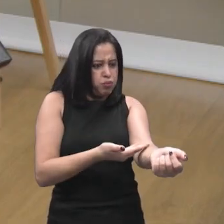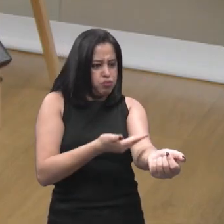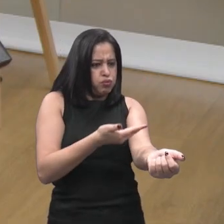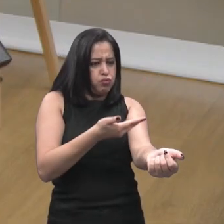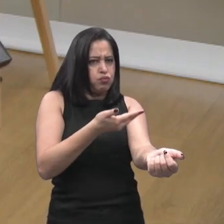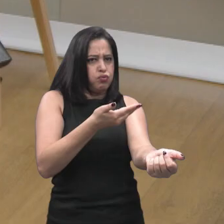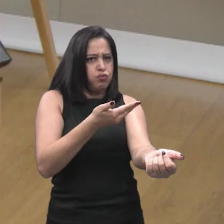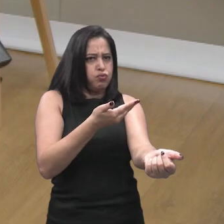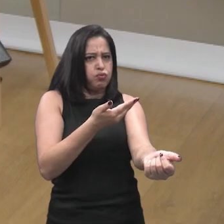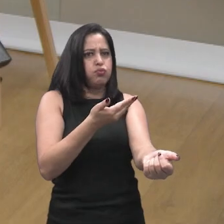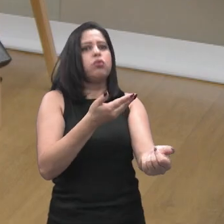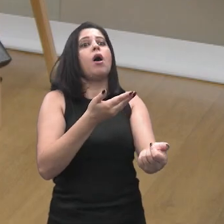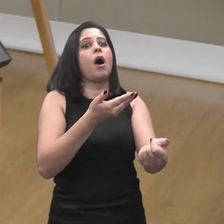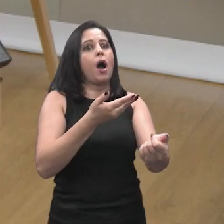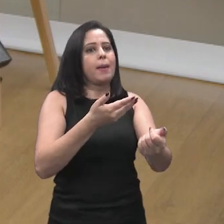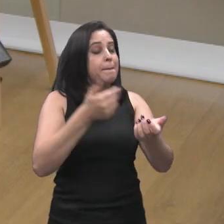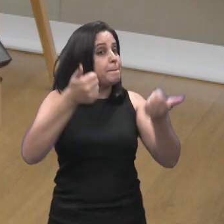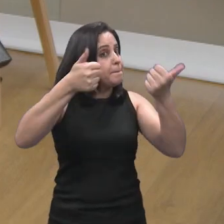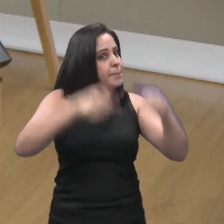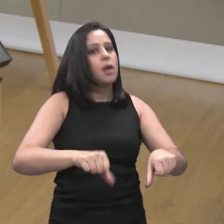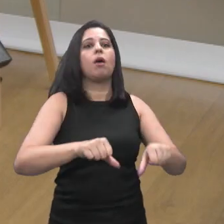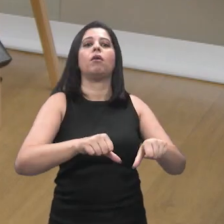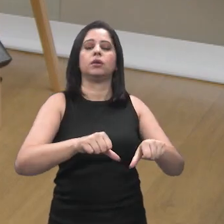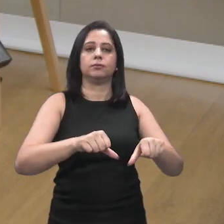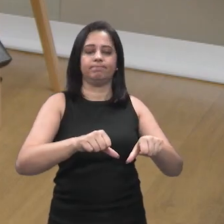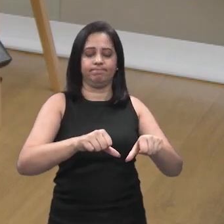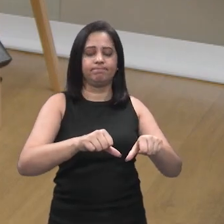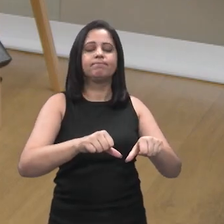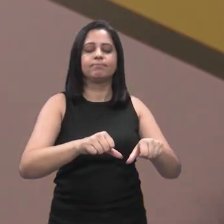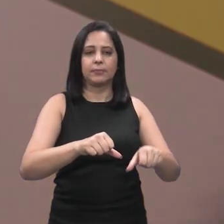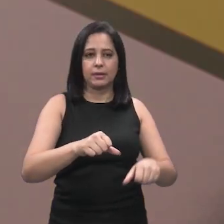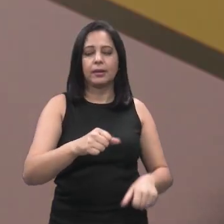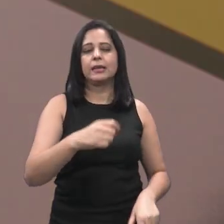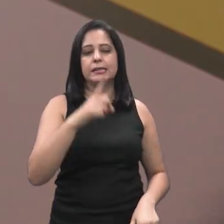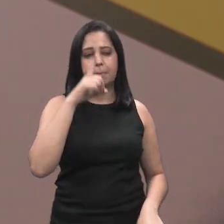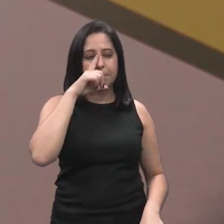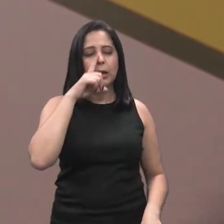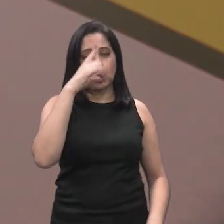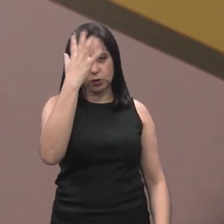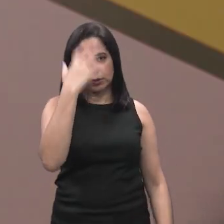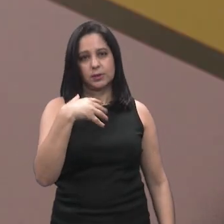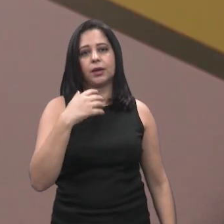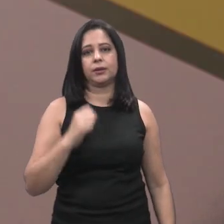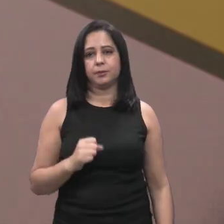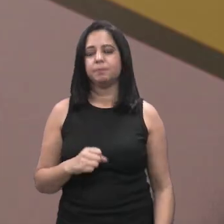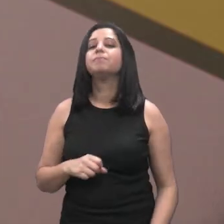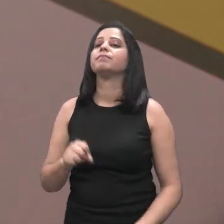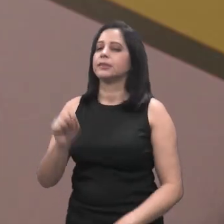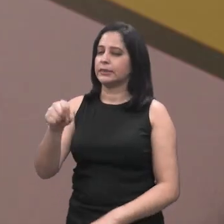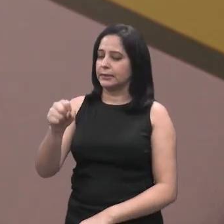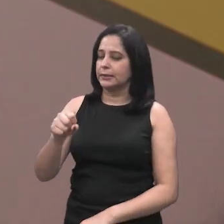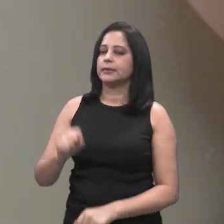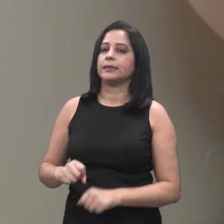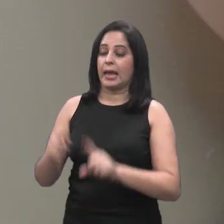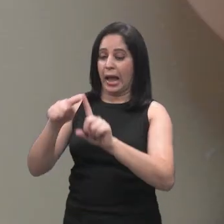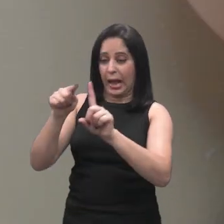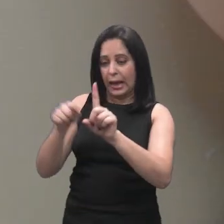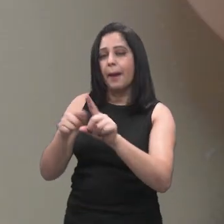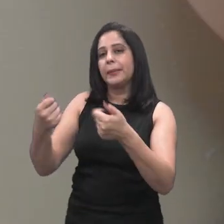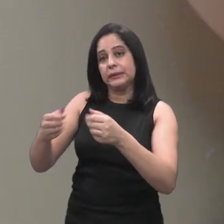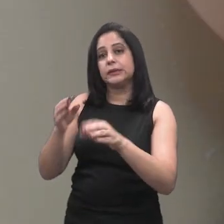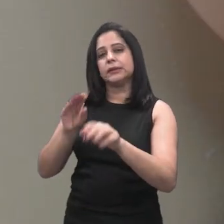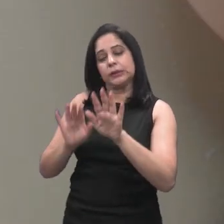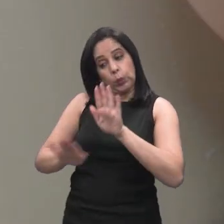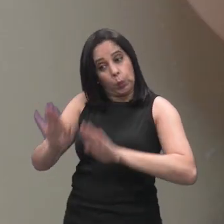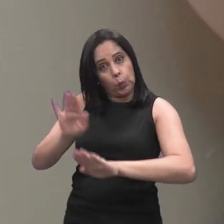uma patologia fatal, digamos assim. Sim, sim. Então, é algo que a gente tem que ter muito cuidado. As grávidas têm que ter muito cuidado. E,